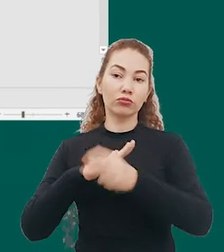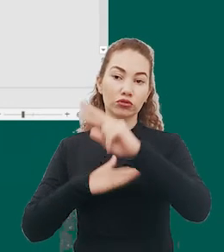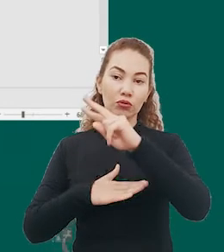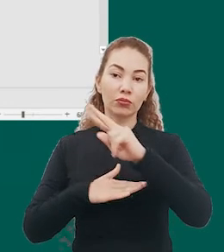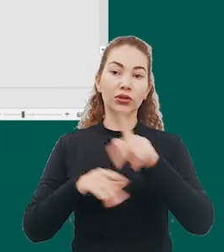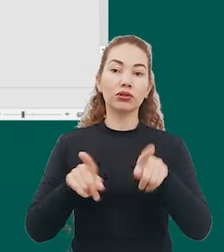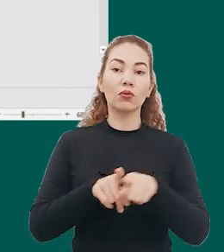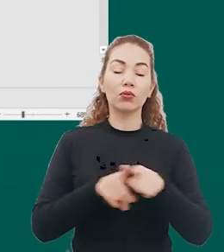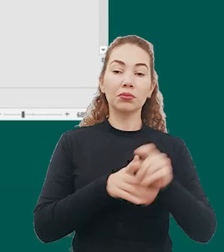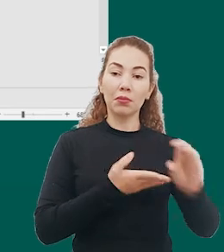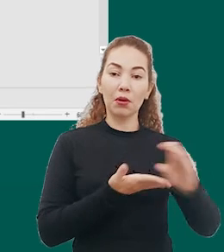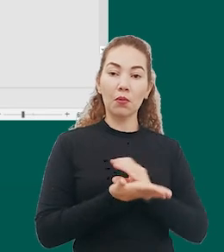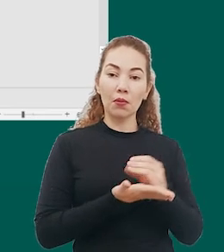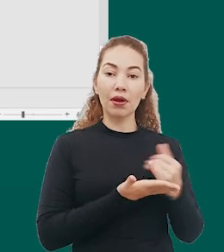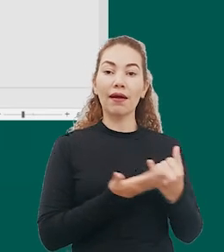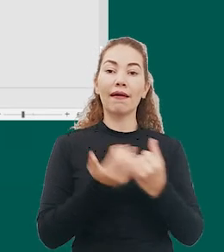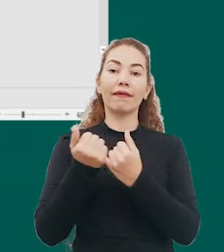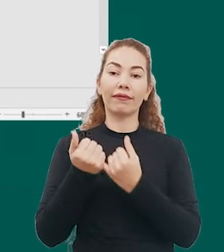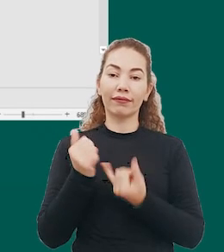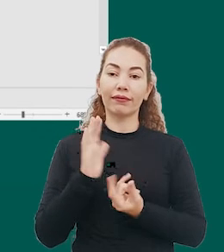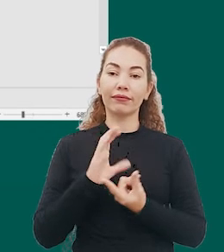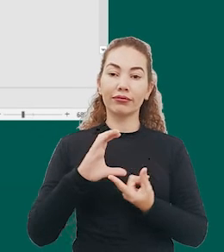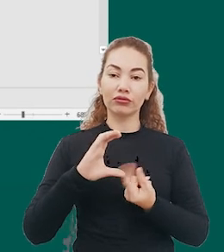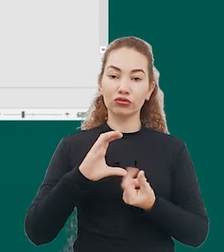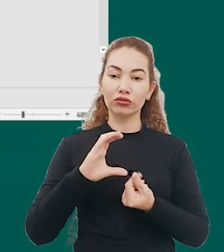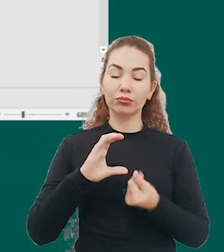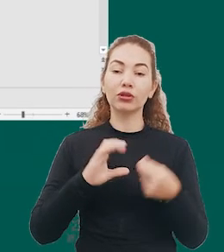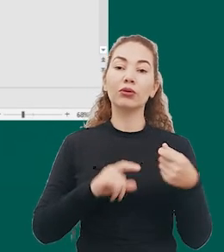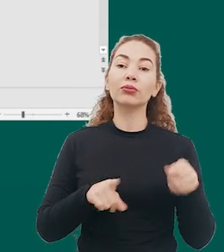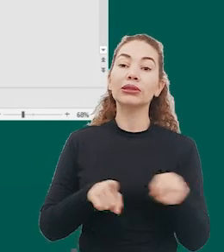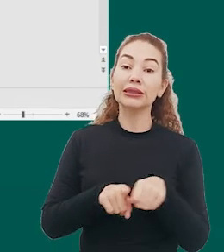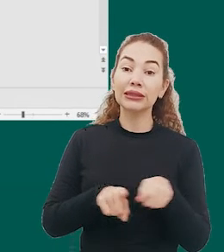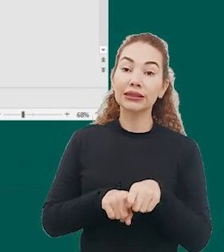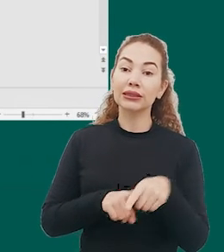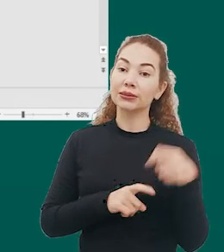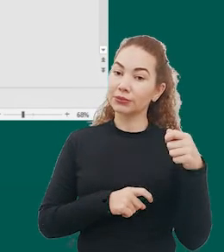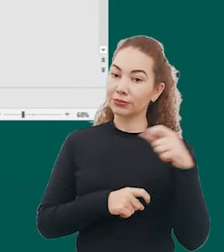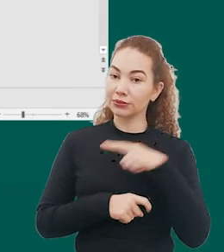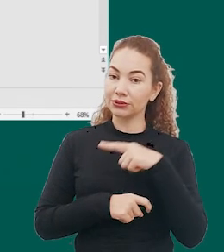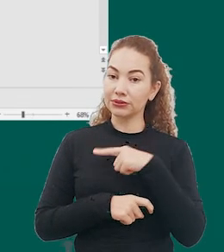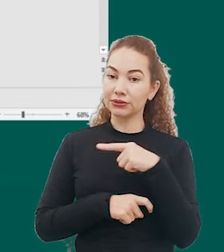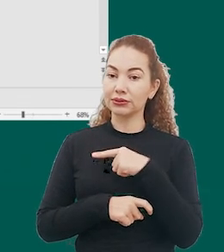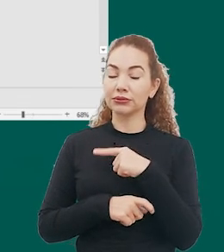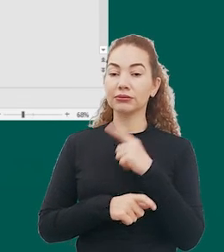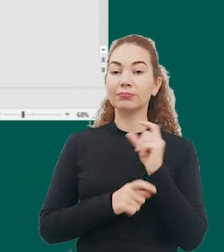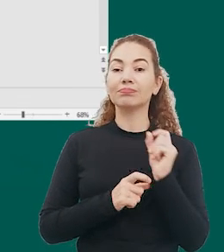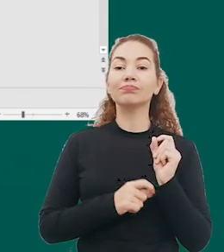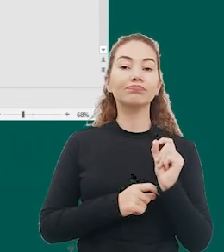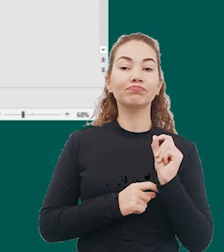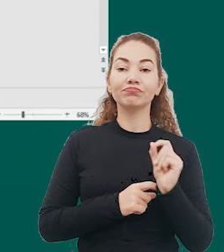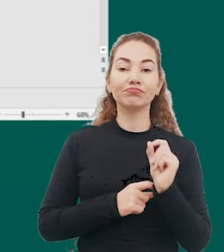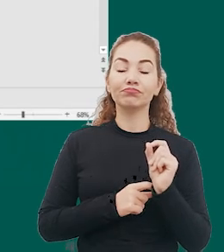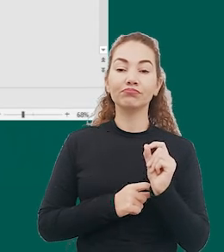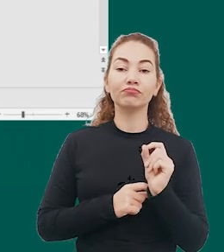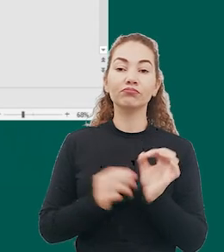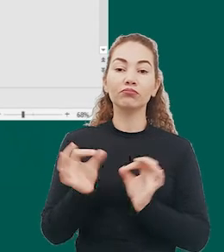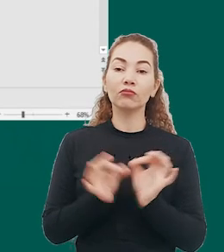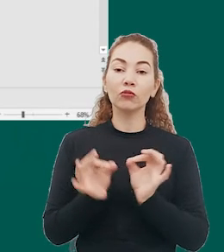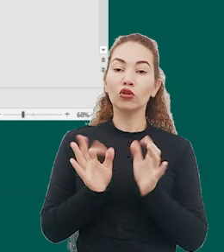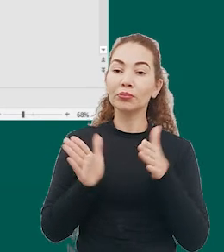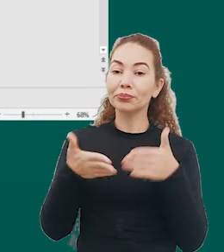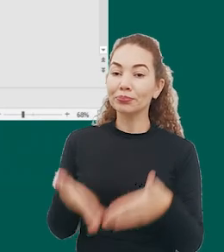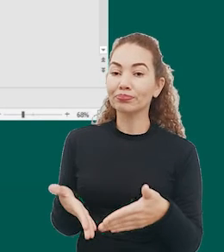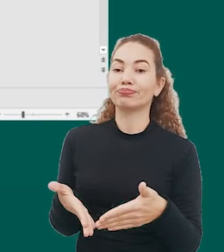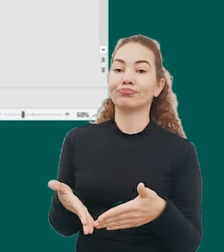também. Então, o ganho de capital, lembrando que também nós vamos ter um programa